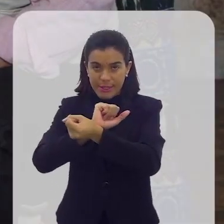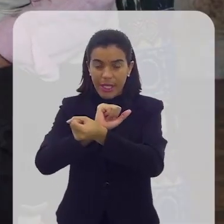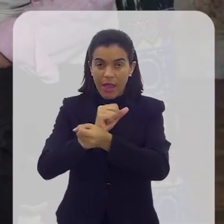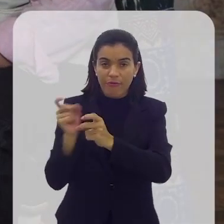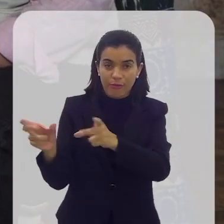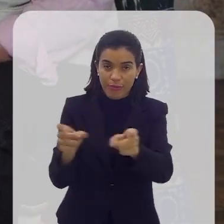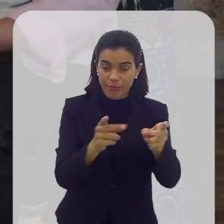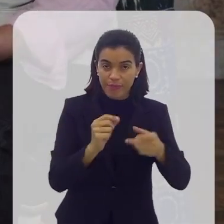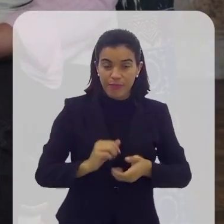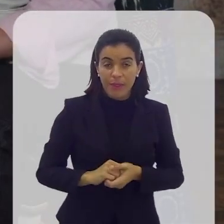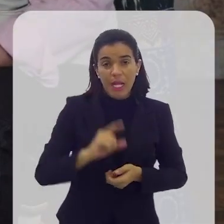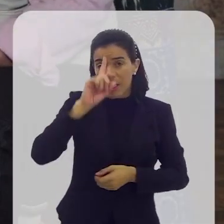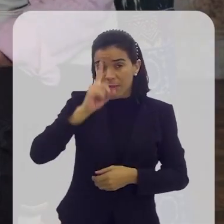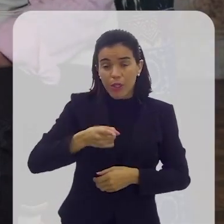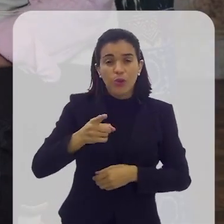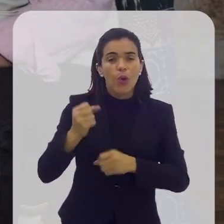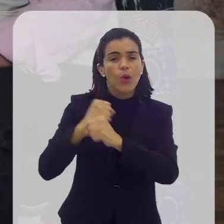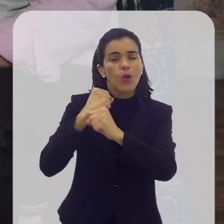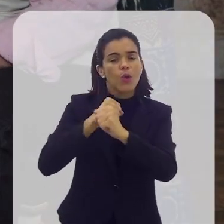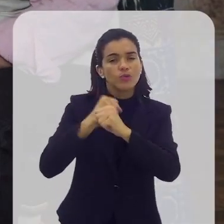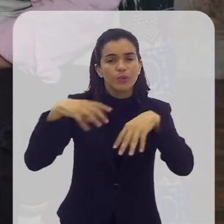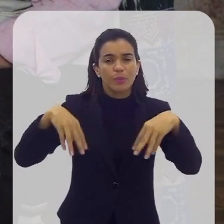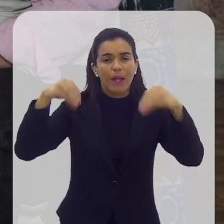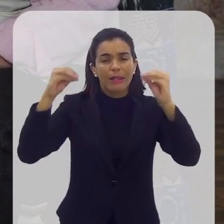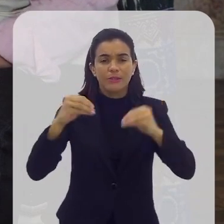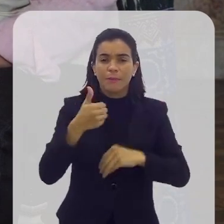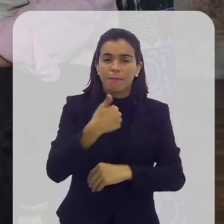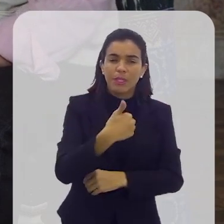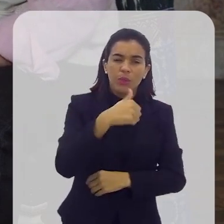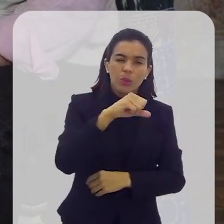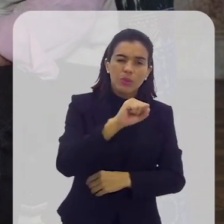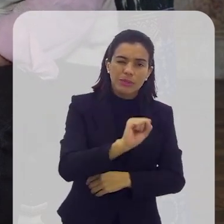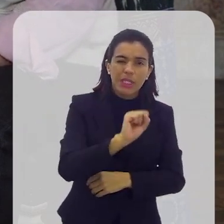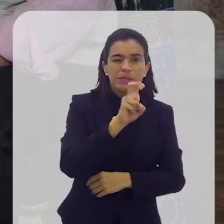homem mandou construir esse palácio entre